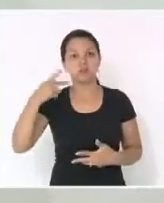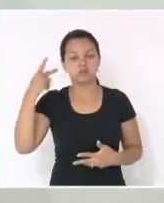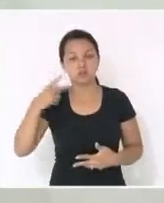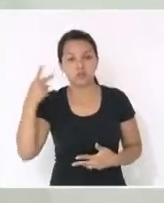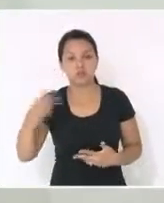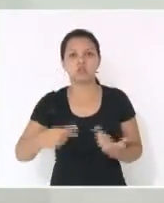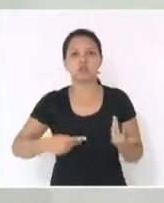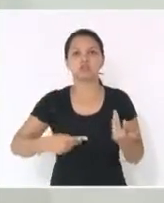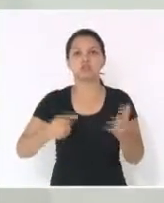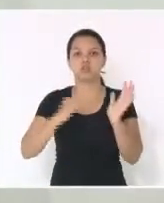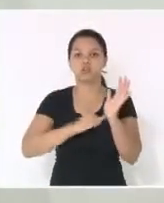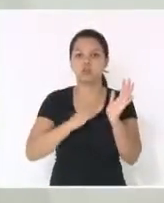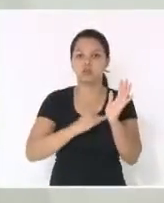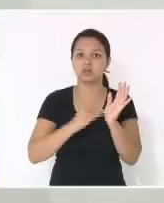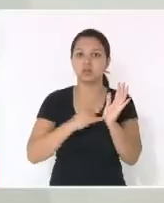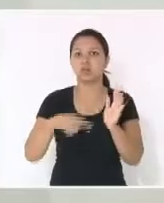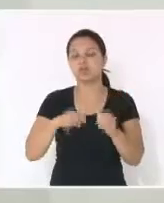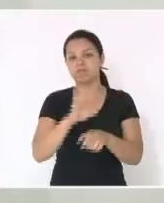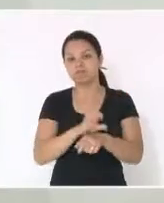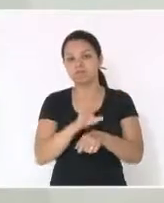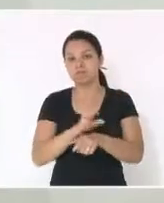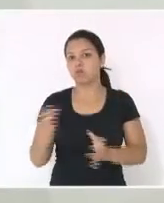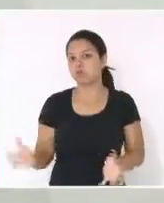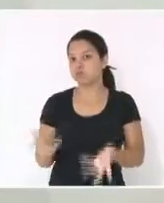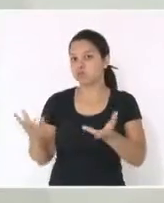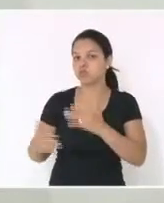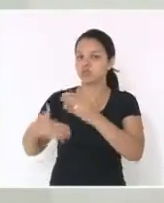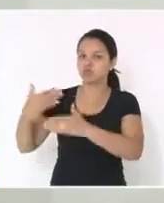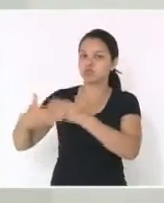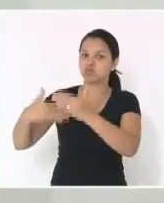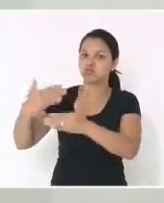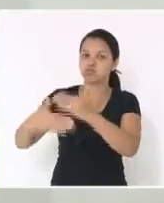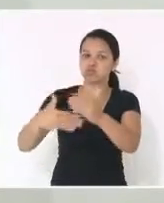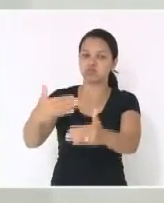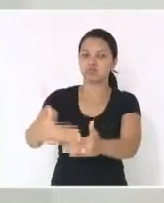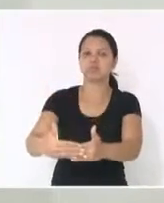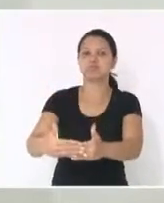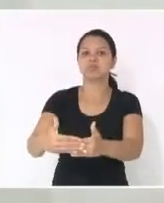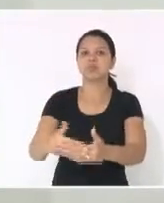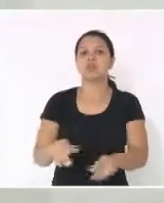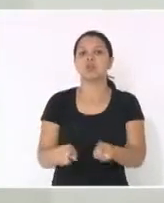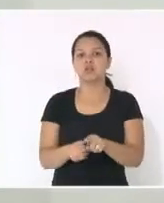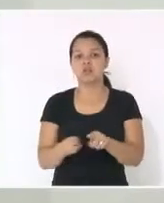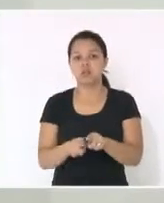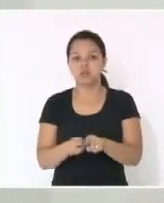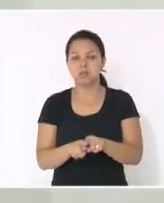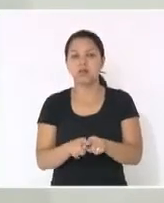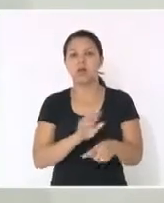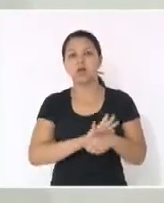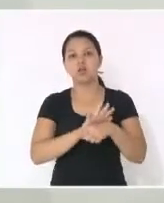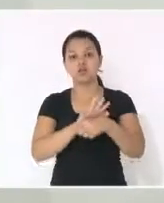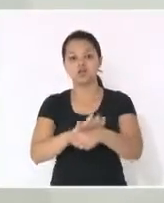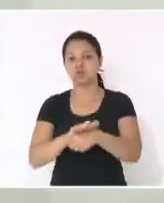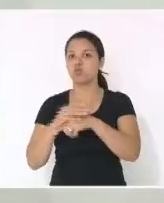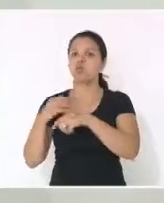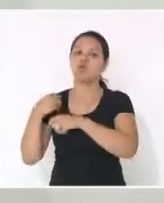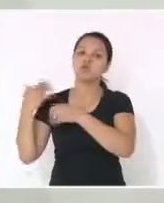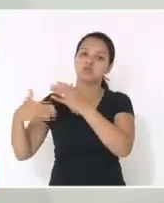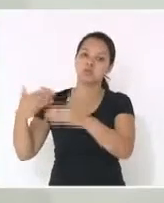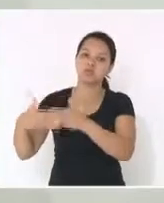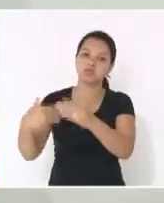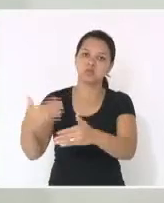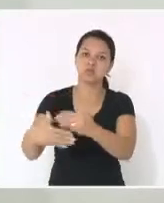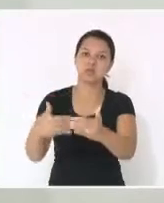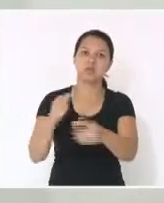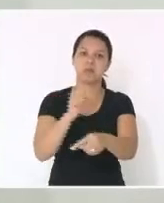mesmo no período de crise ainda sustentou o índice de de empregabilidade de santa catarina é maior do que o